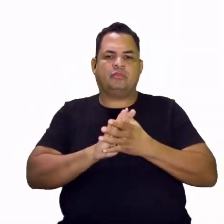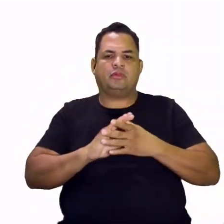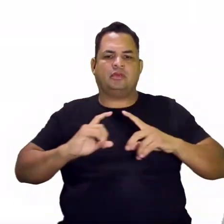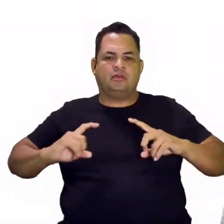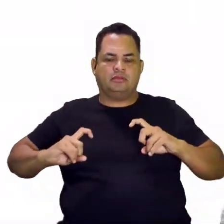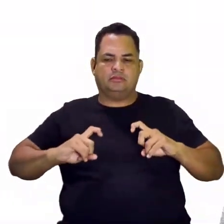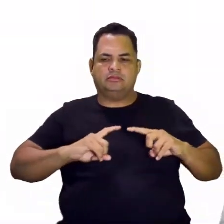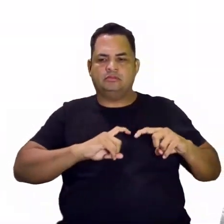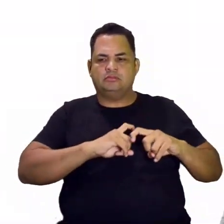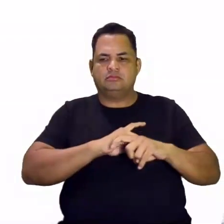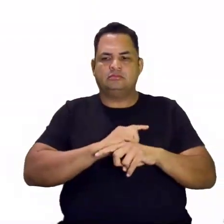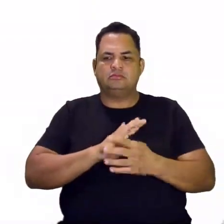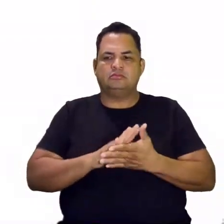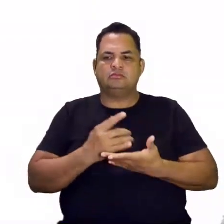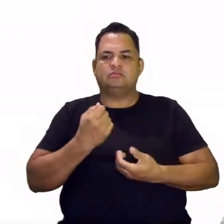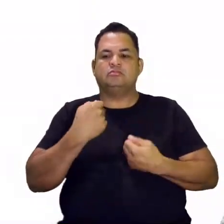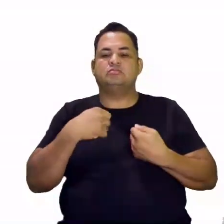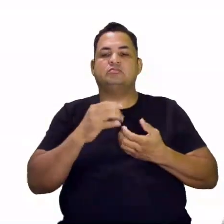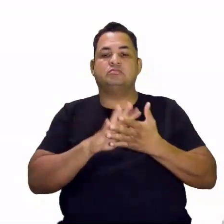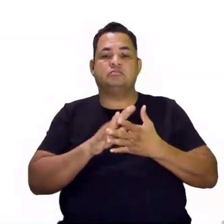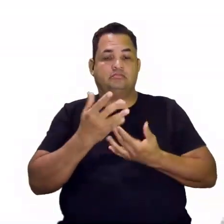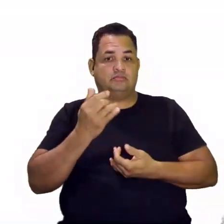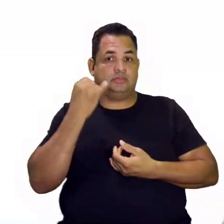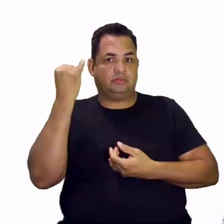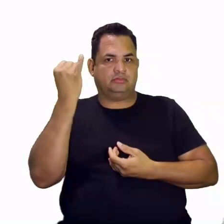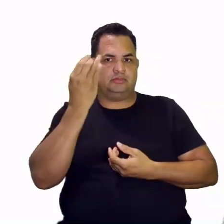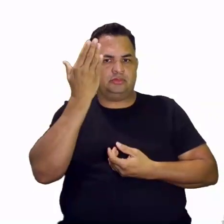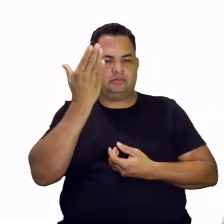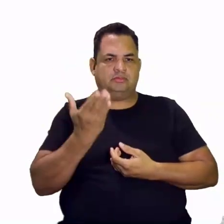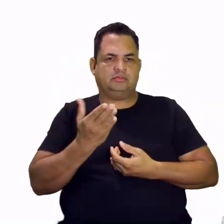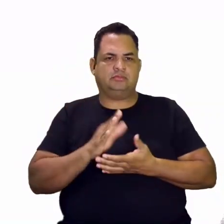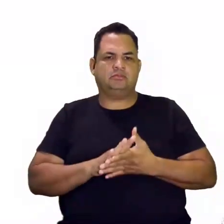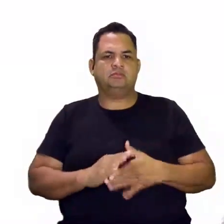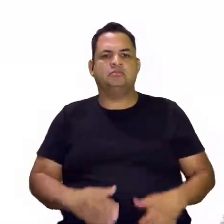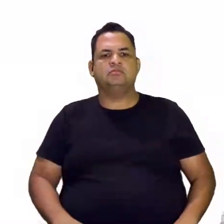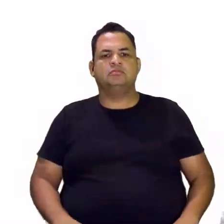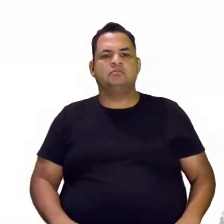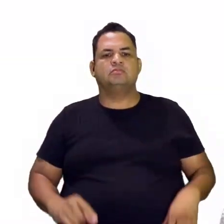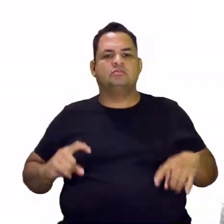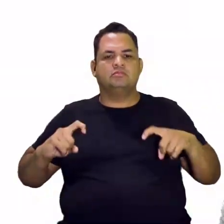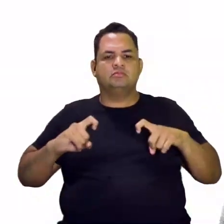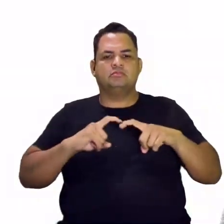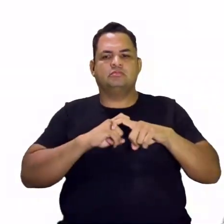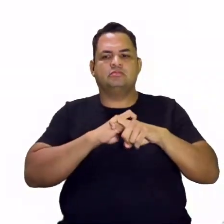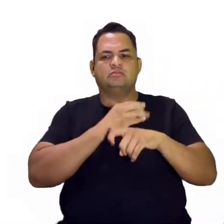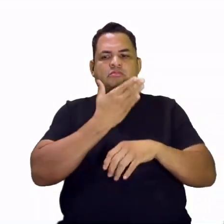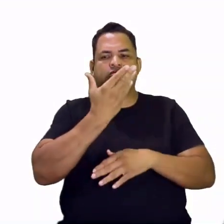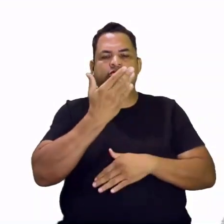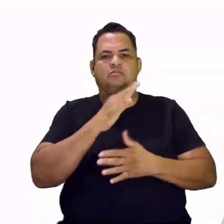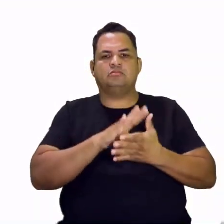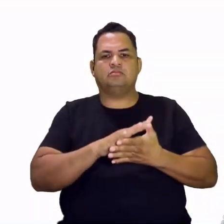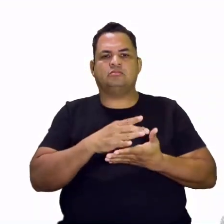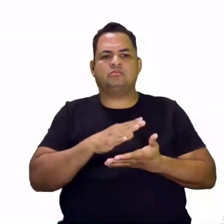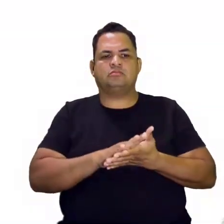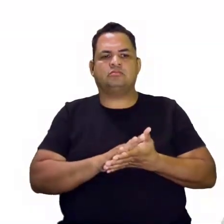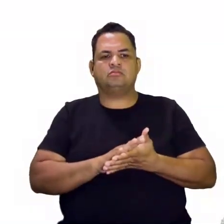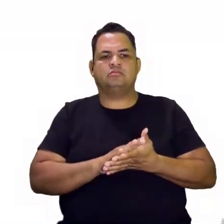tá? Agora o que a gente precisa frisar? As bactérias que correspondem